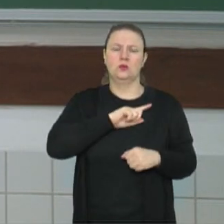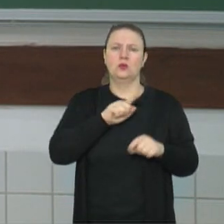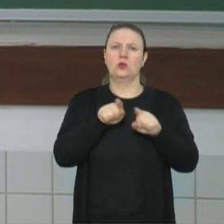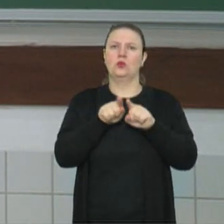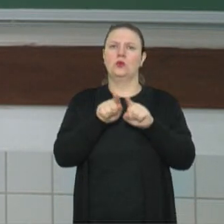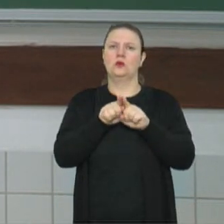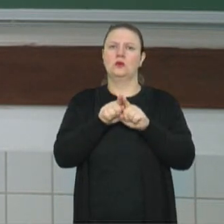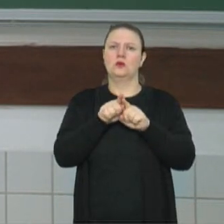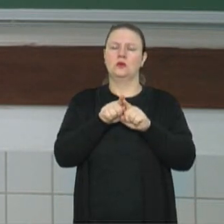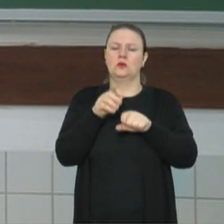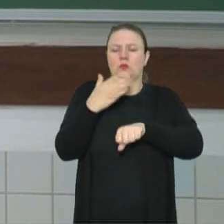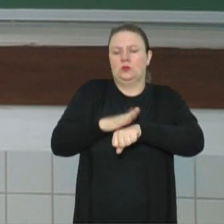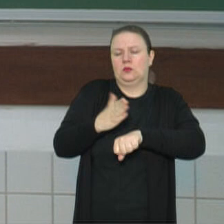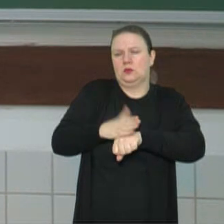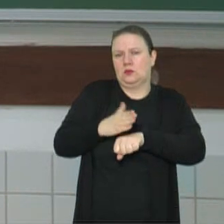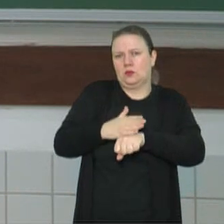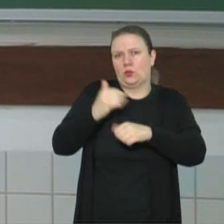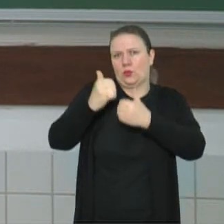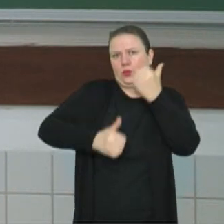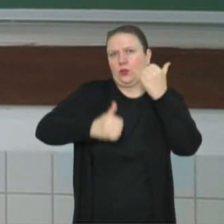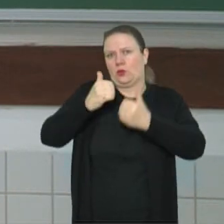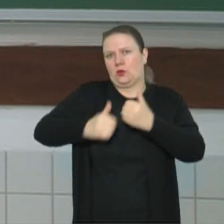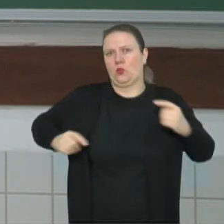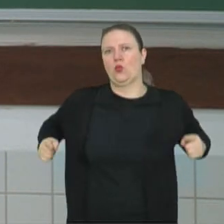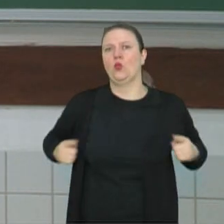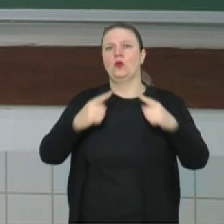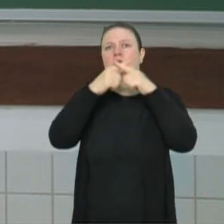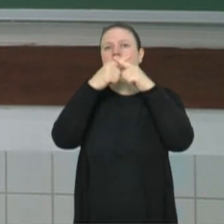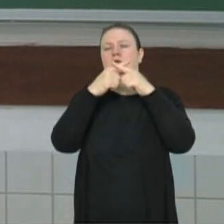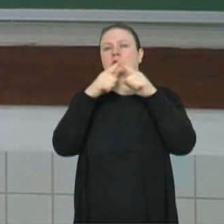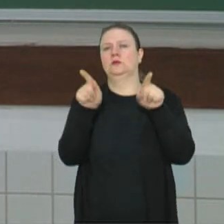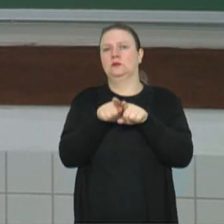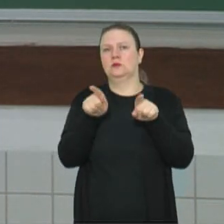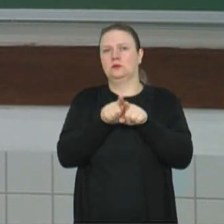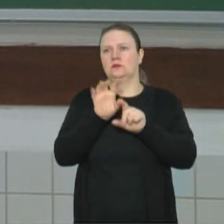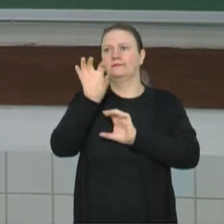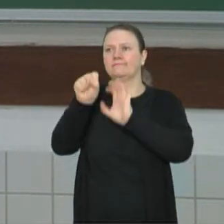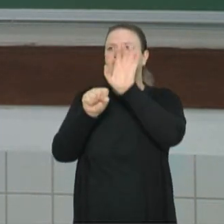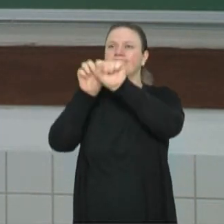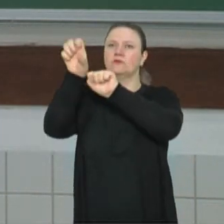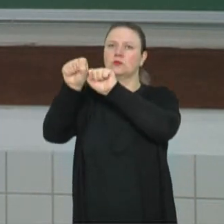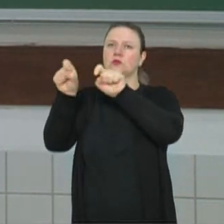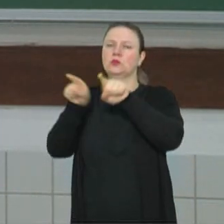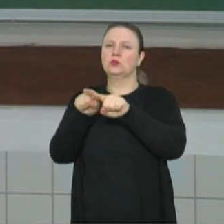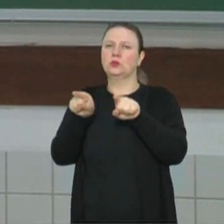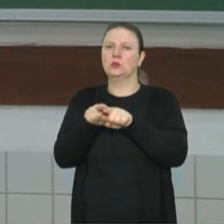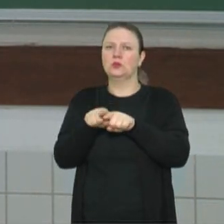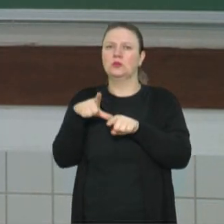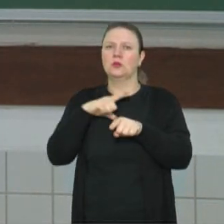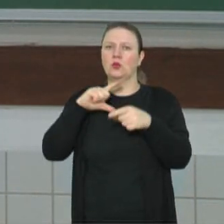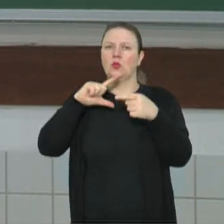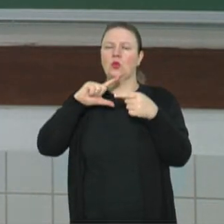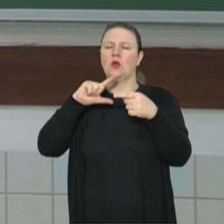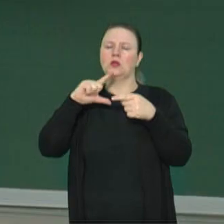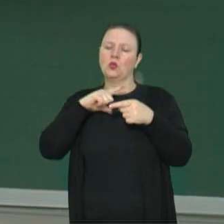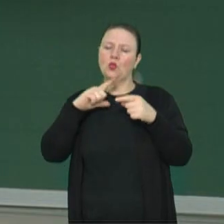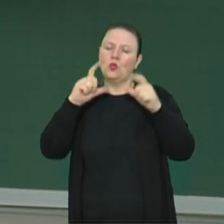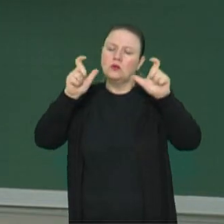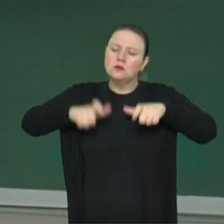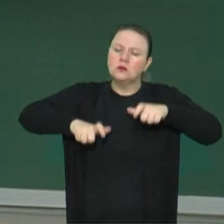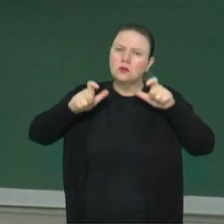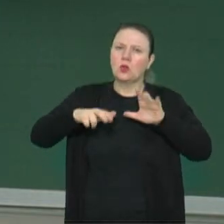da atividade esportiva mesmo, da competição, né? de escalada, então nós temos as associações, as entidades